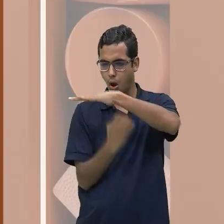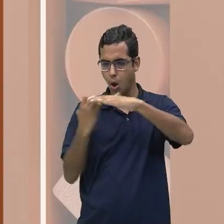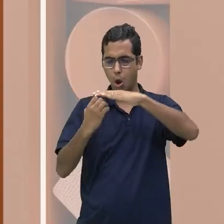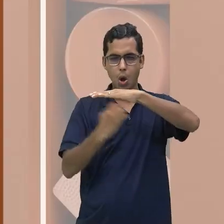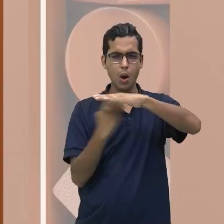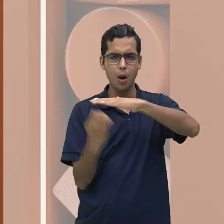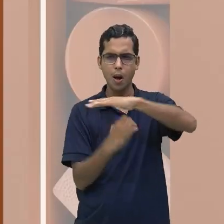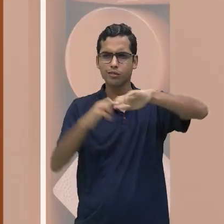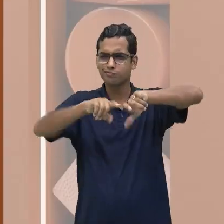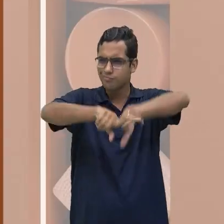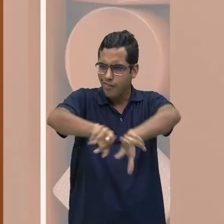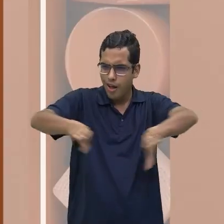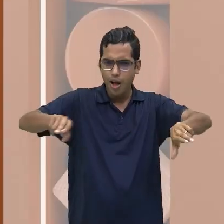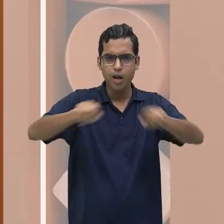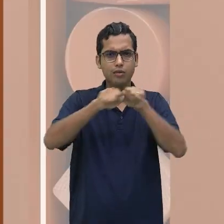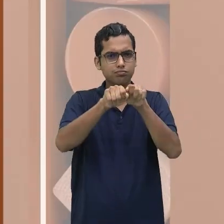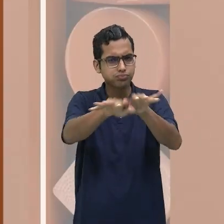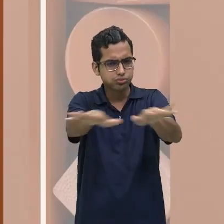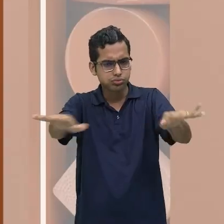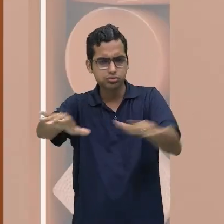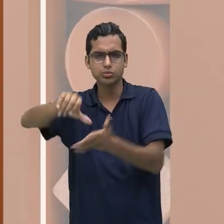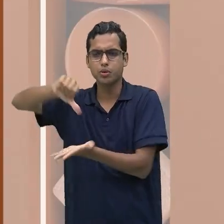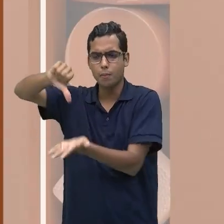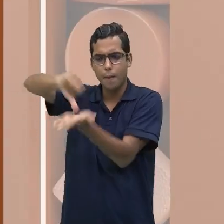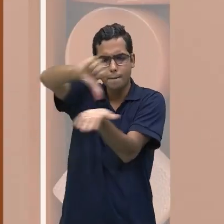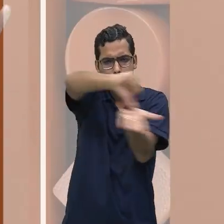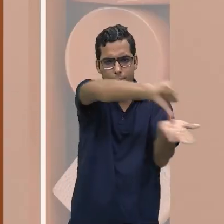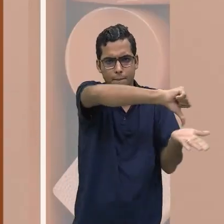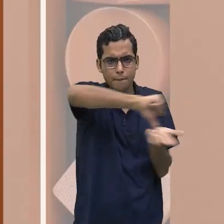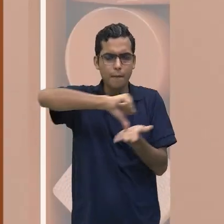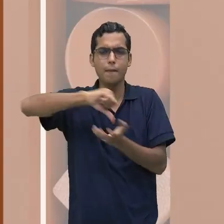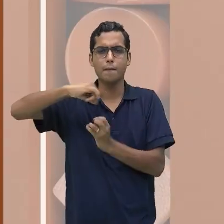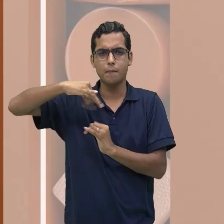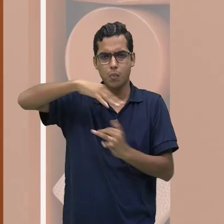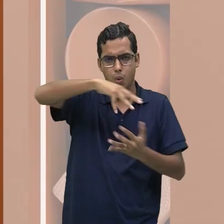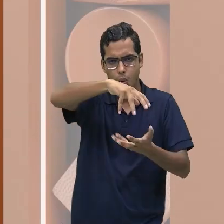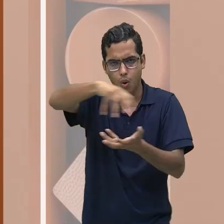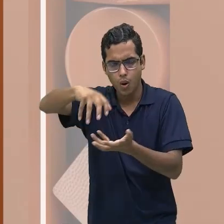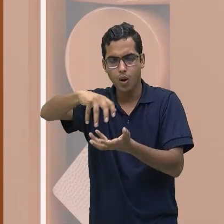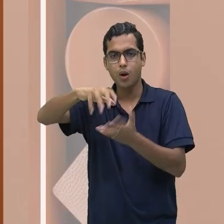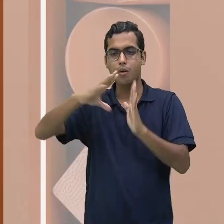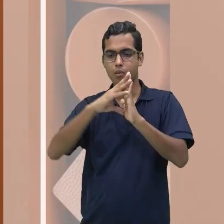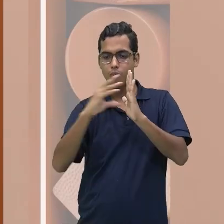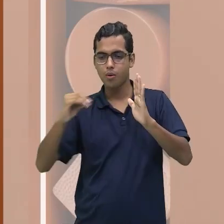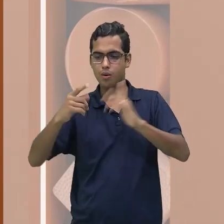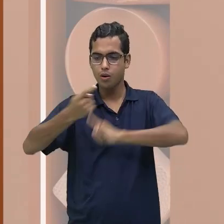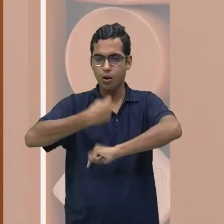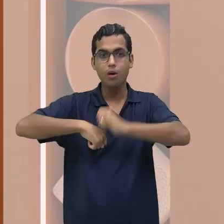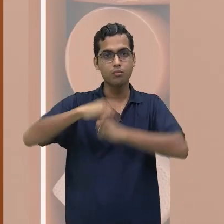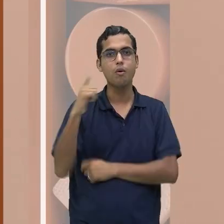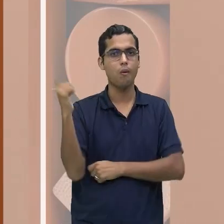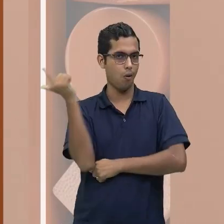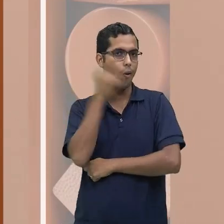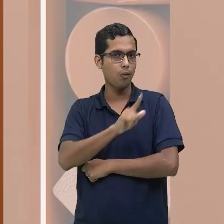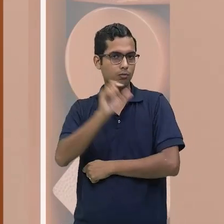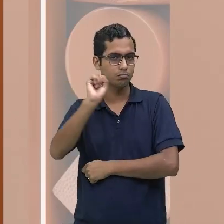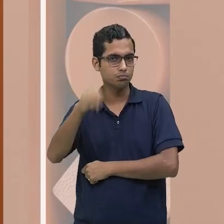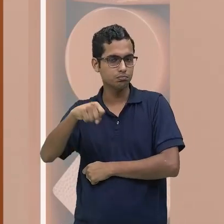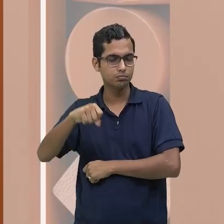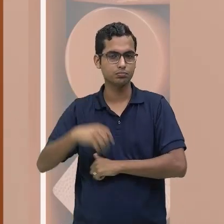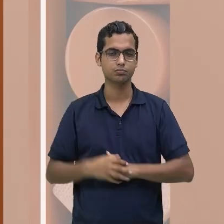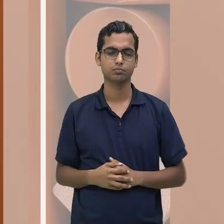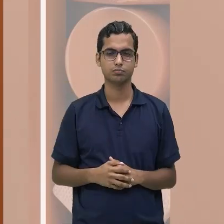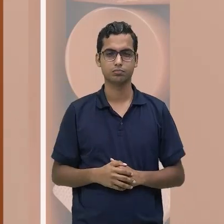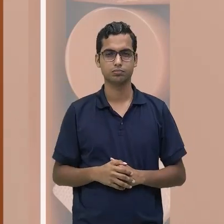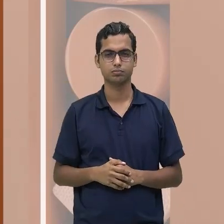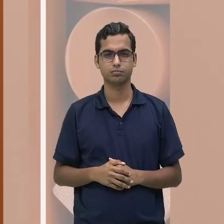desses países vão estar espalhadas ao redor do planeta. Então, deu certo o modelo econômico que eles utilizaram, né? Assim como